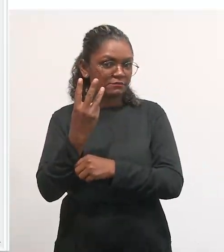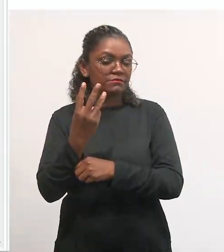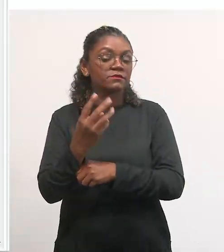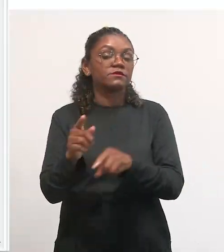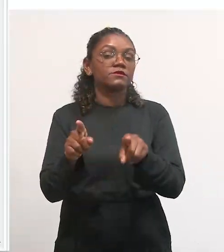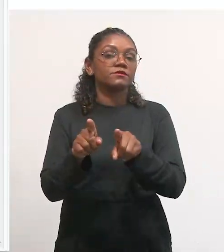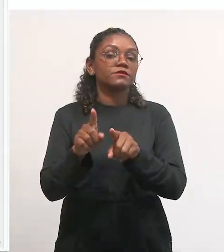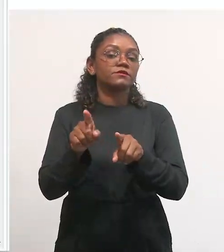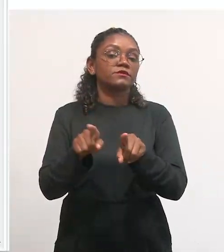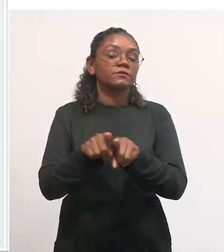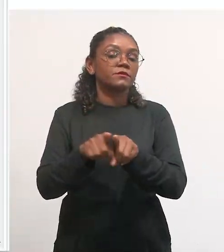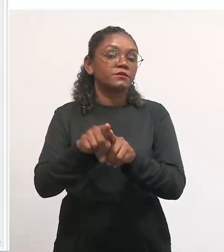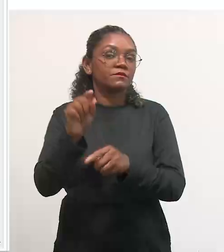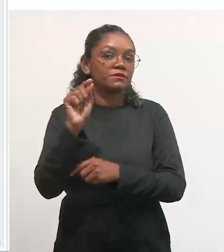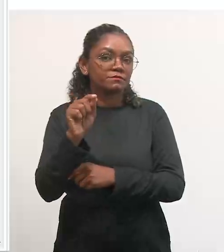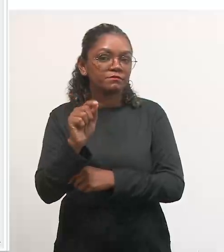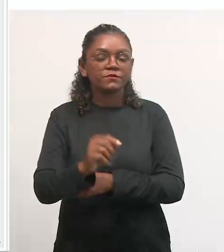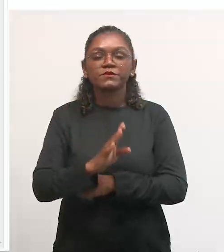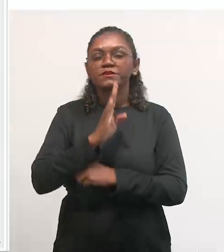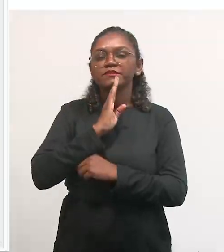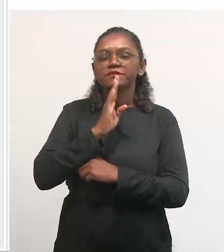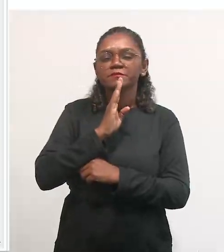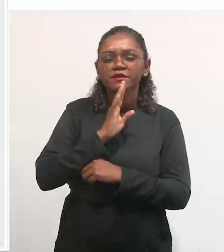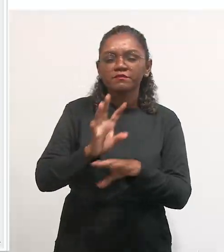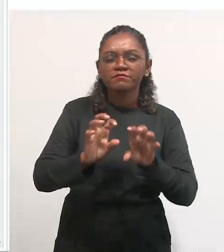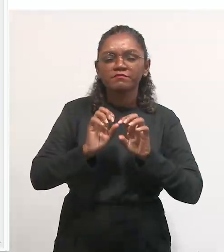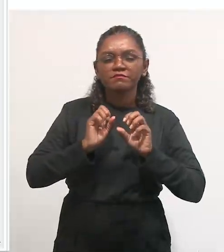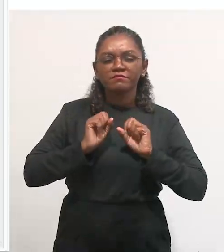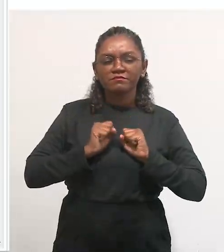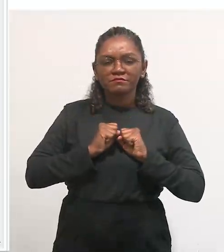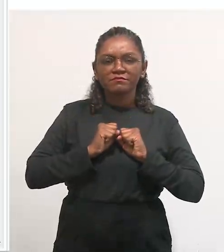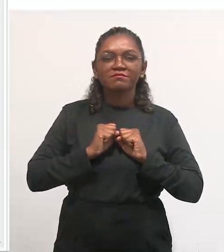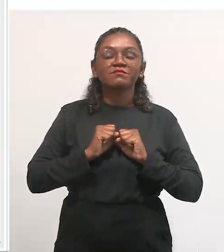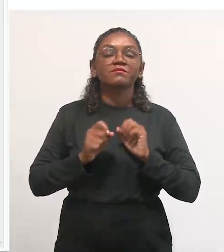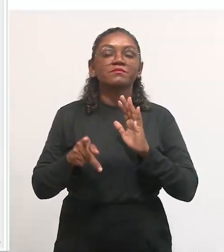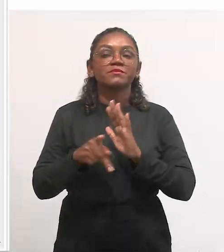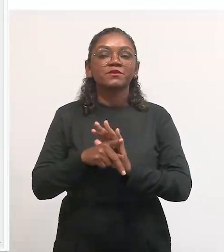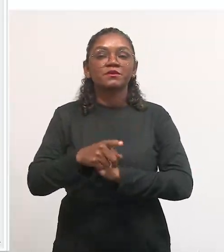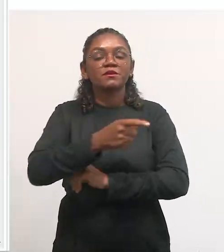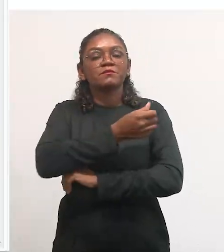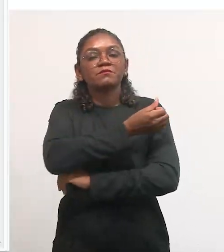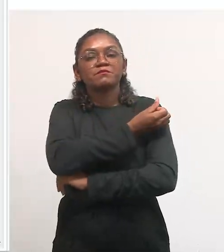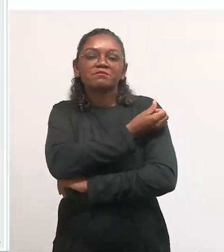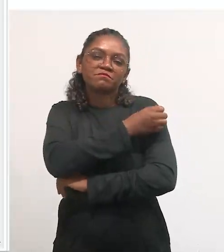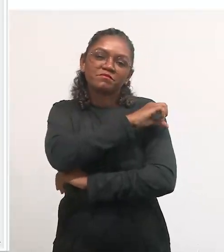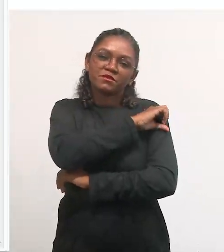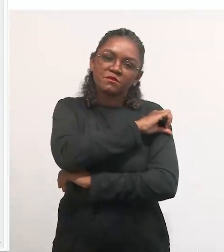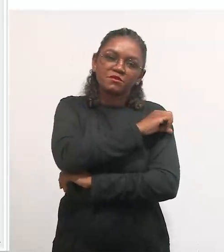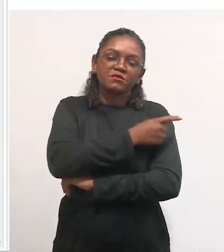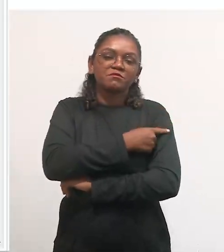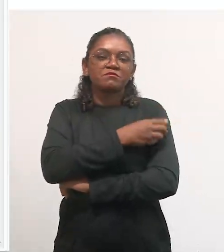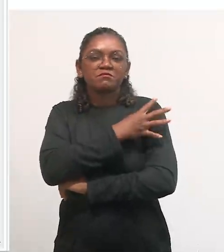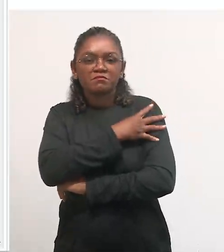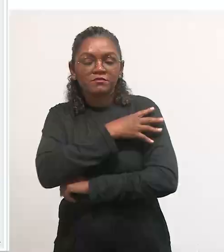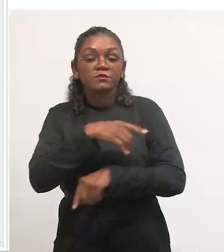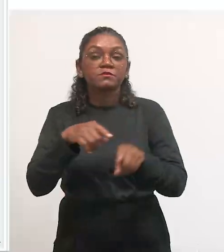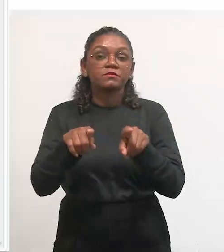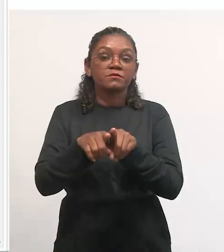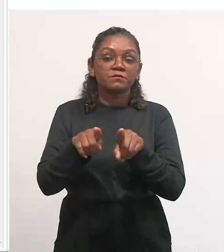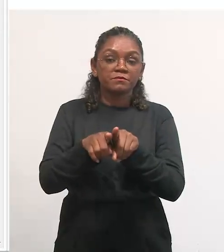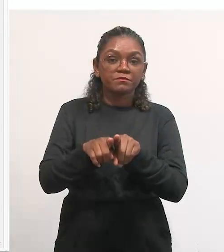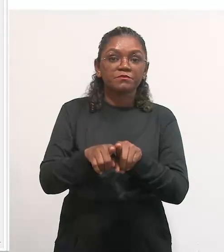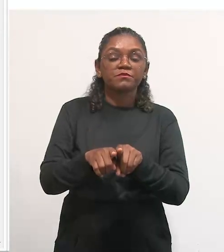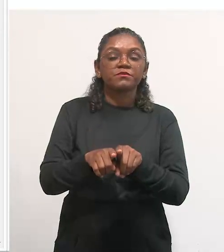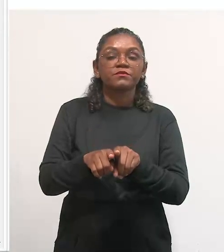conhecimentos adquiridos no ensino fundamental, então ele tem que aprofundar esses conhecimentos. Ele tem que fazer a preparação para o trabalho